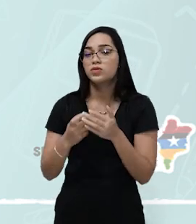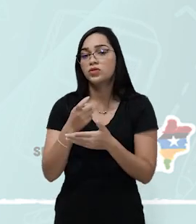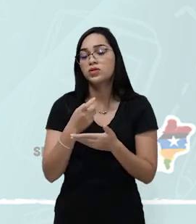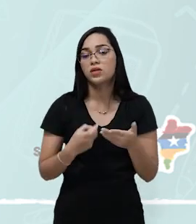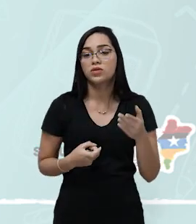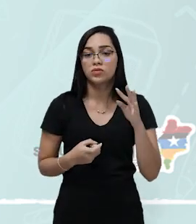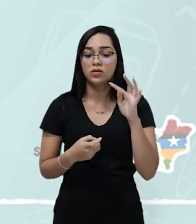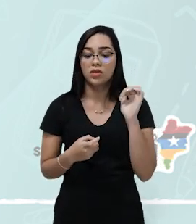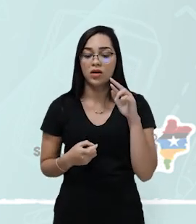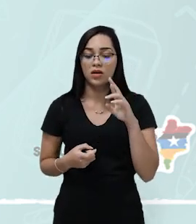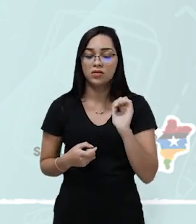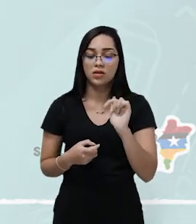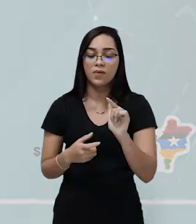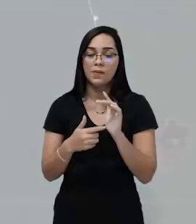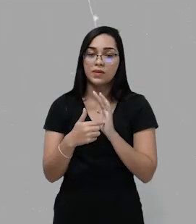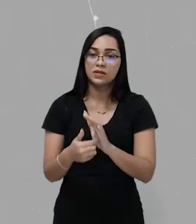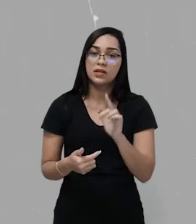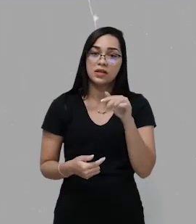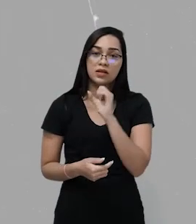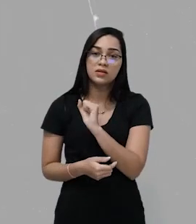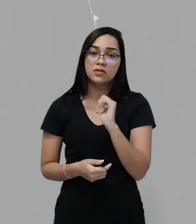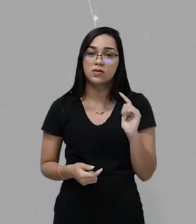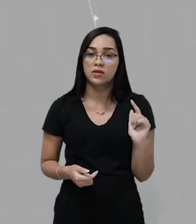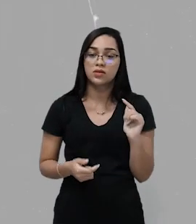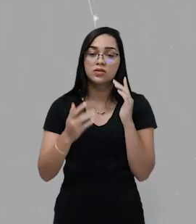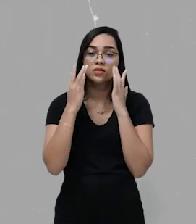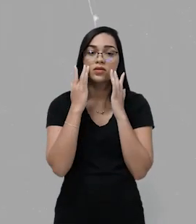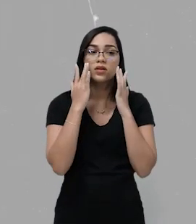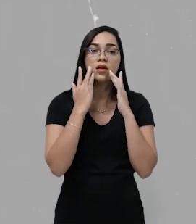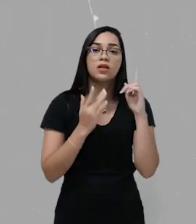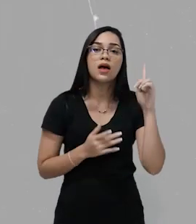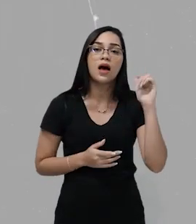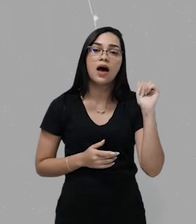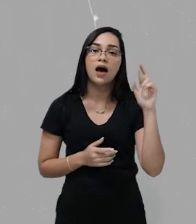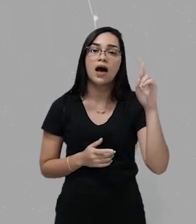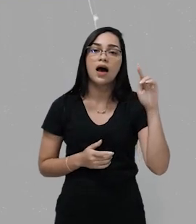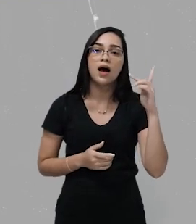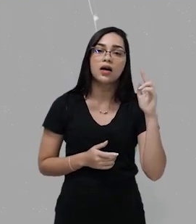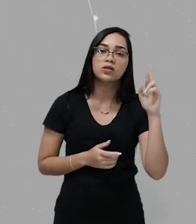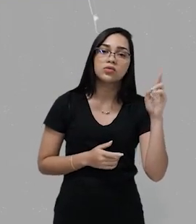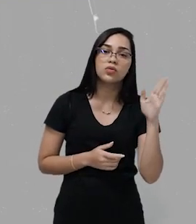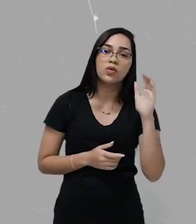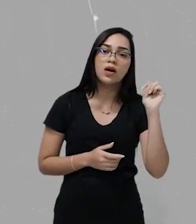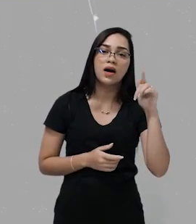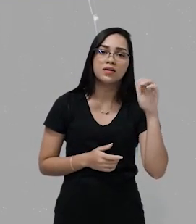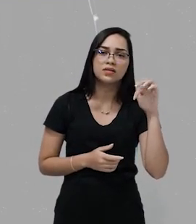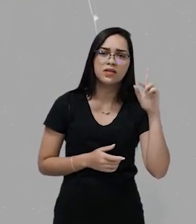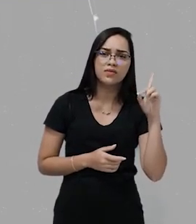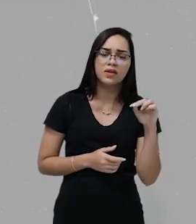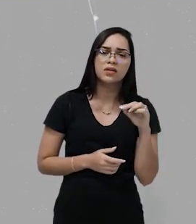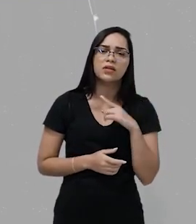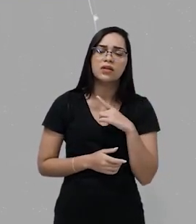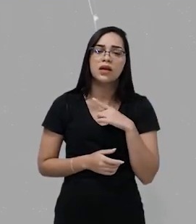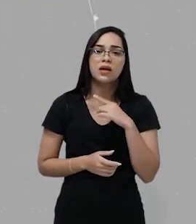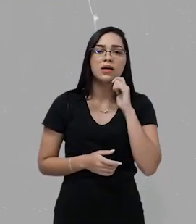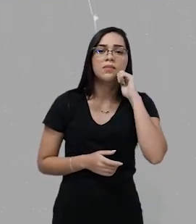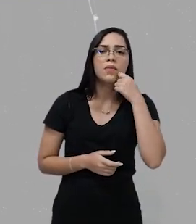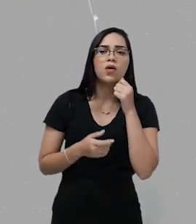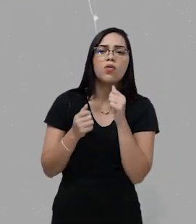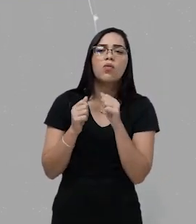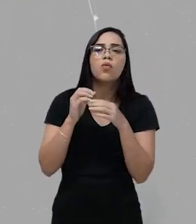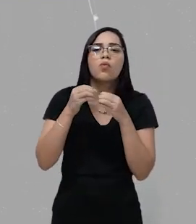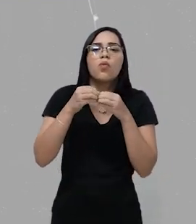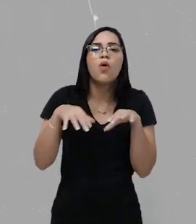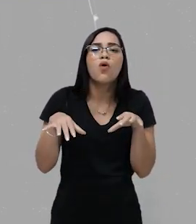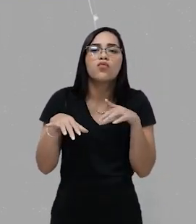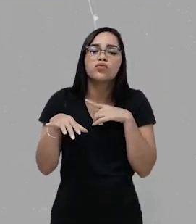textos teatrais apresentados aqui em São Luís, no Teatro Arthur Azevedo. Tem o espetáculo Pão com Ovo, que muita gente já assistiu.